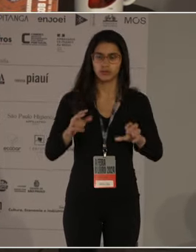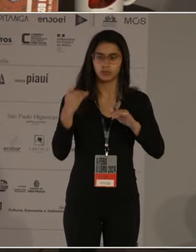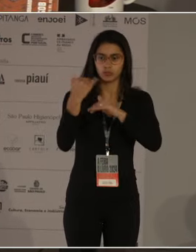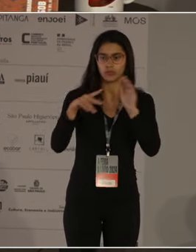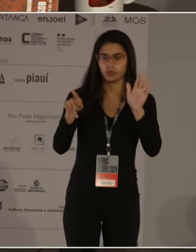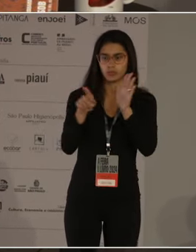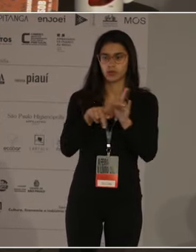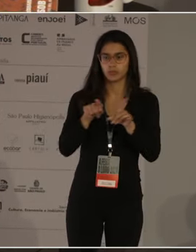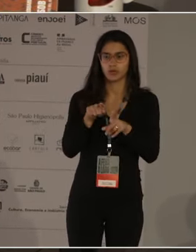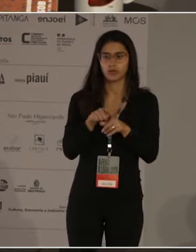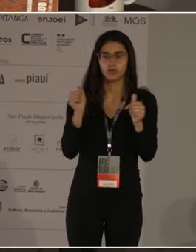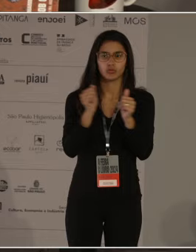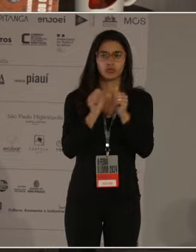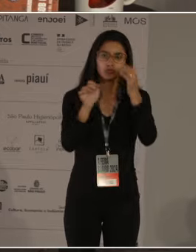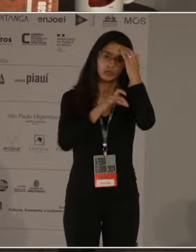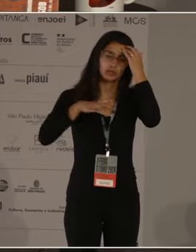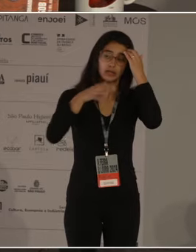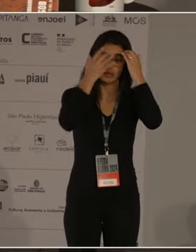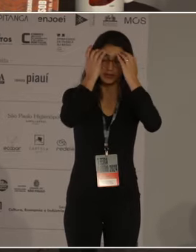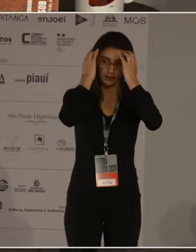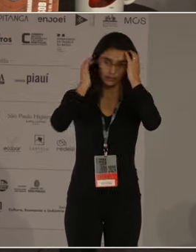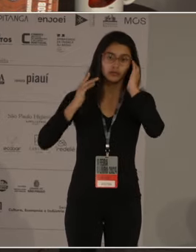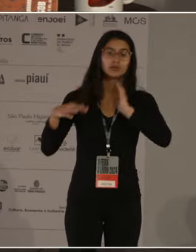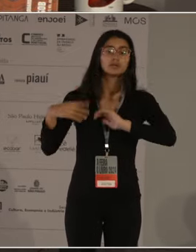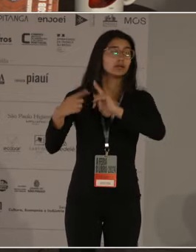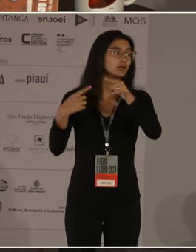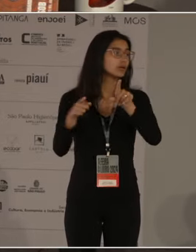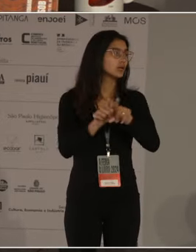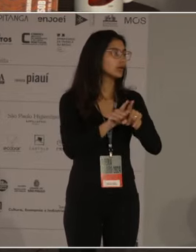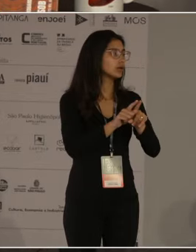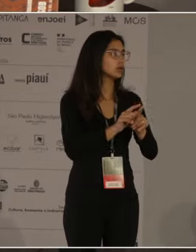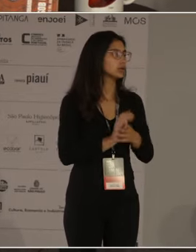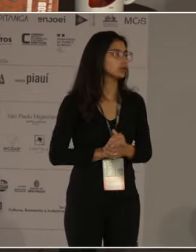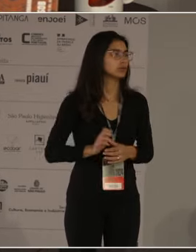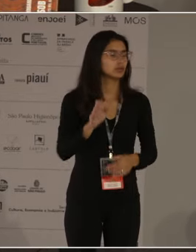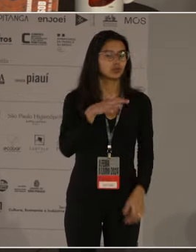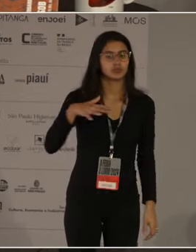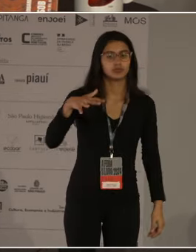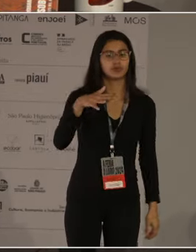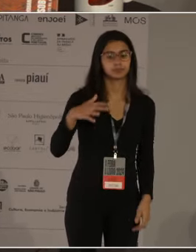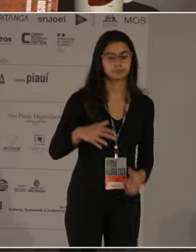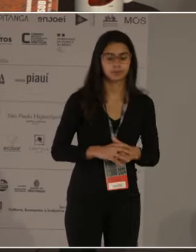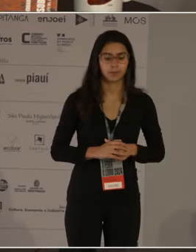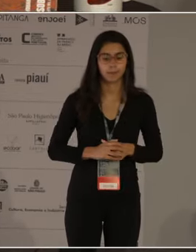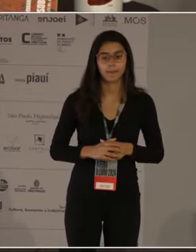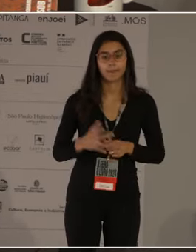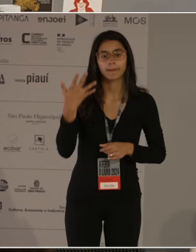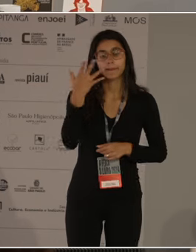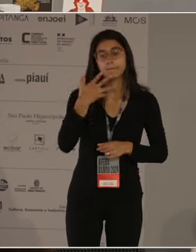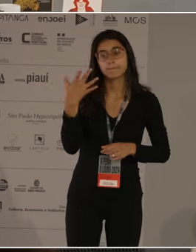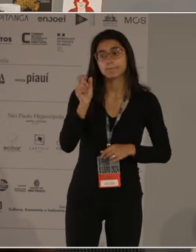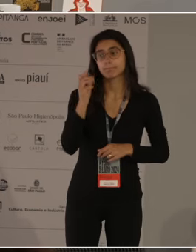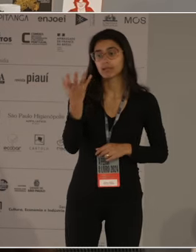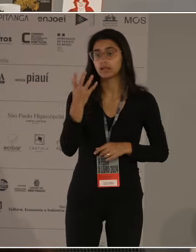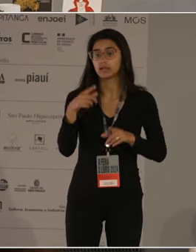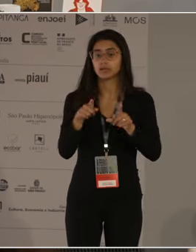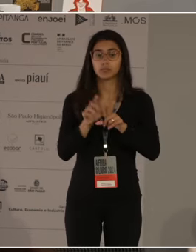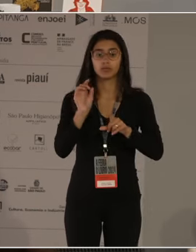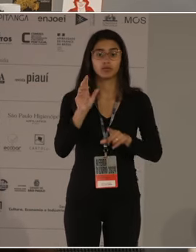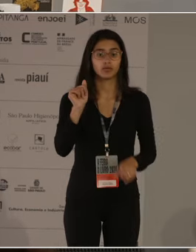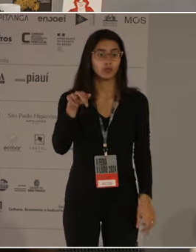processo todo de criação desses parques e a consequência para os moradores da região. Eu vou falar isso, queria pegar só o